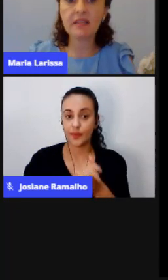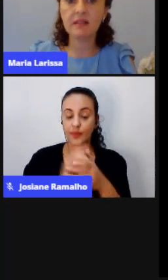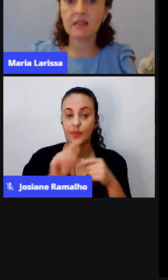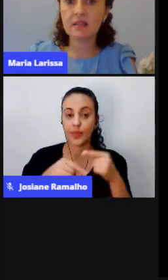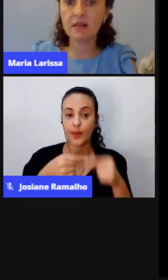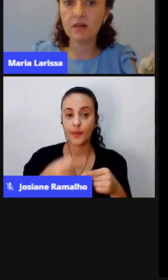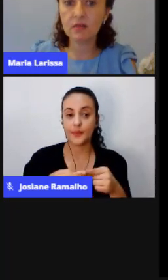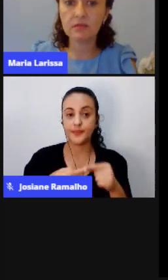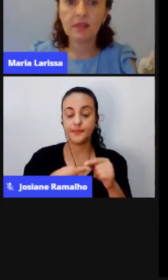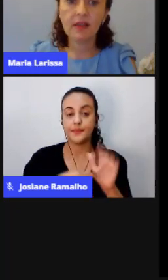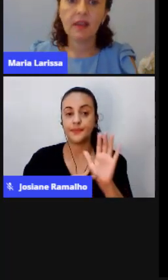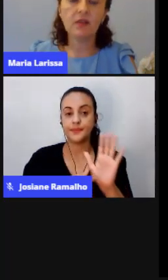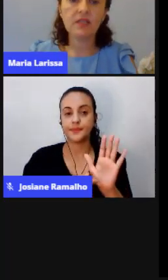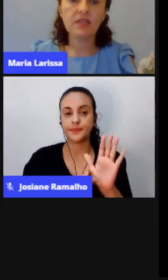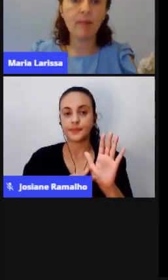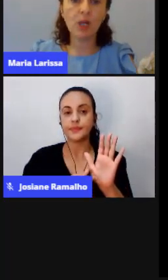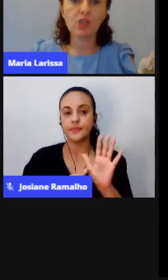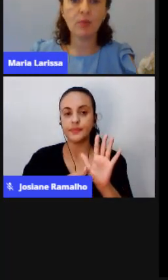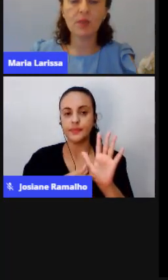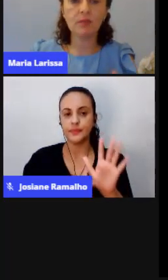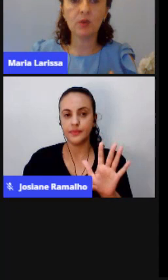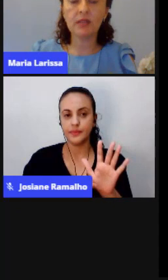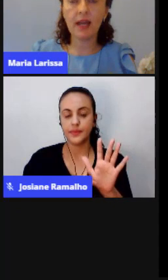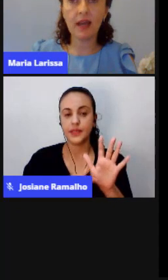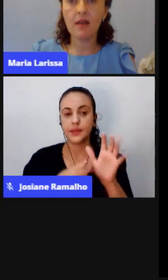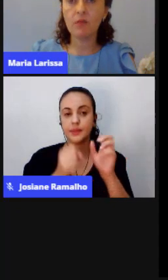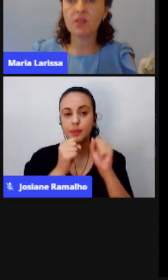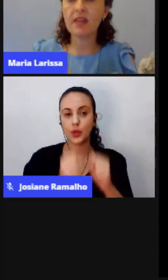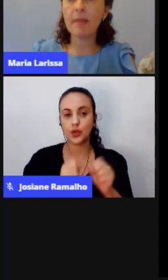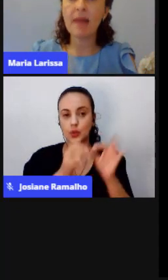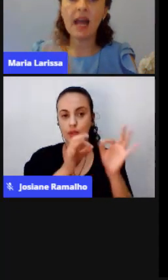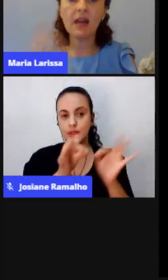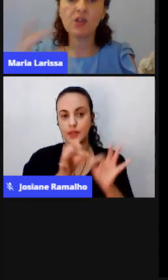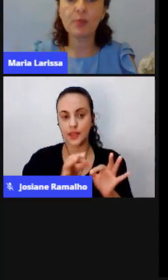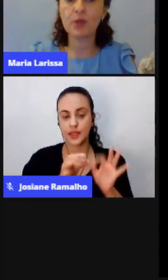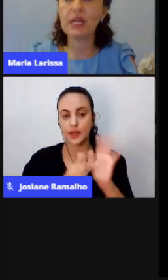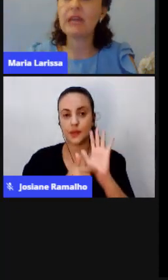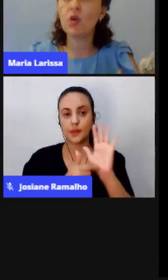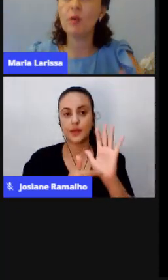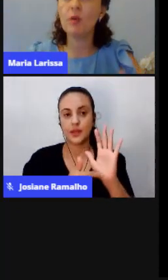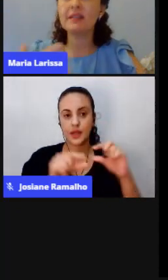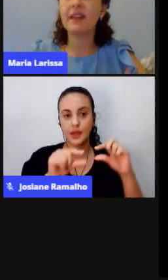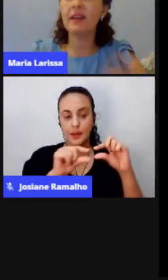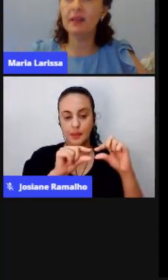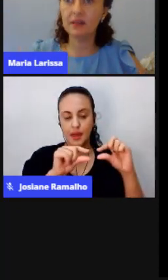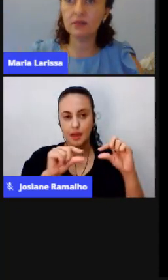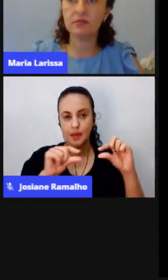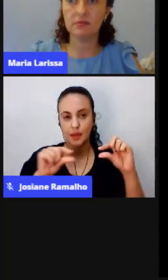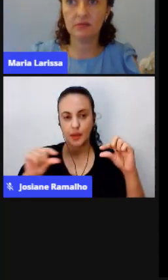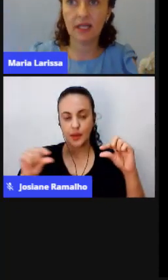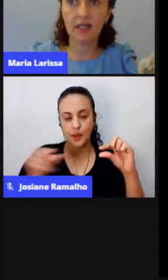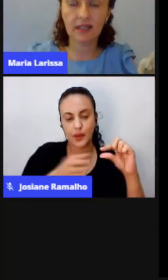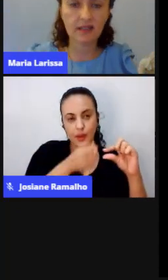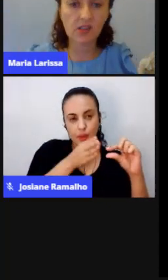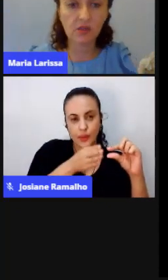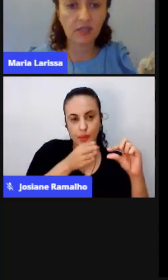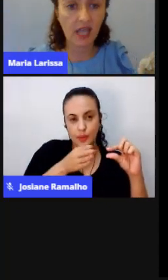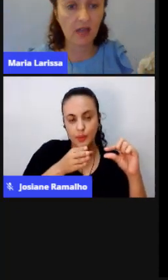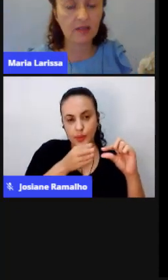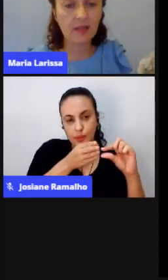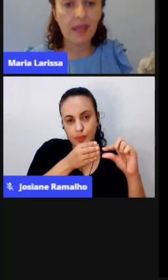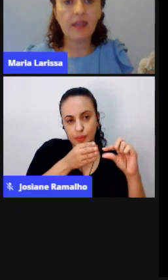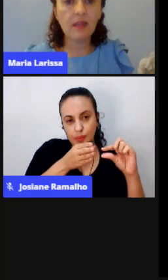Depois, na apresentação, então você pode montar lá, mostrar a barra de progresso, como ele está indo